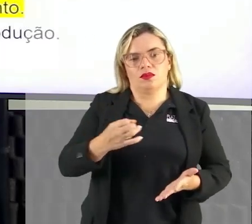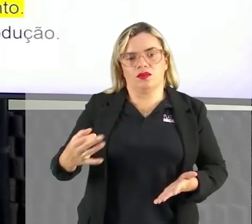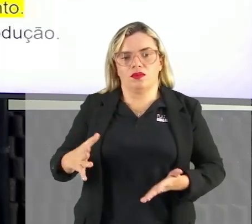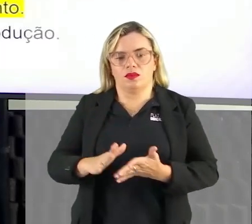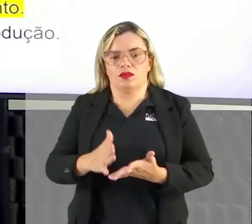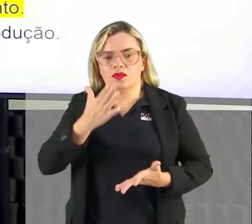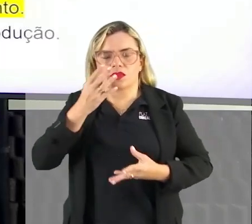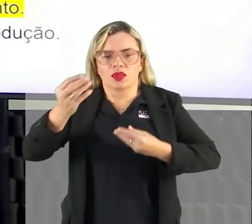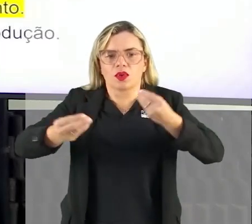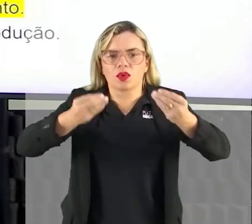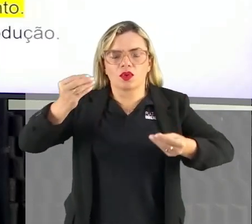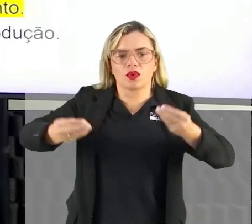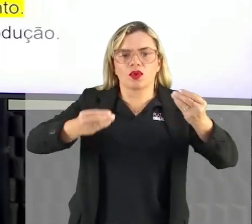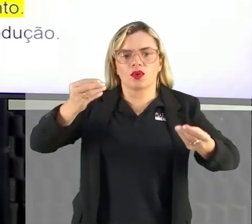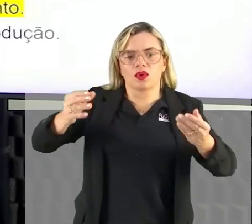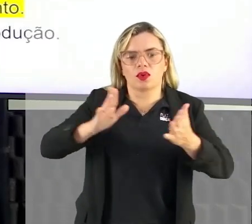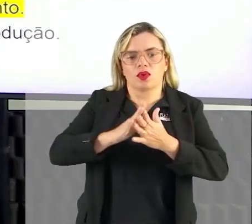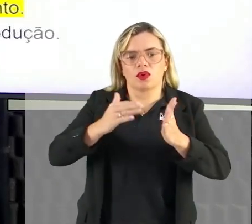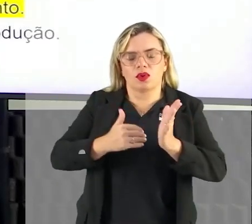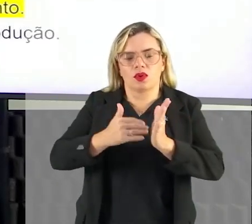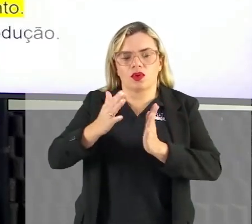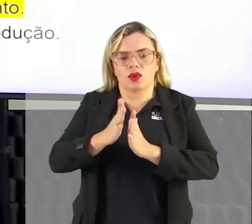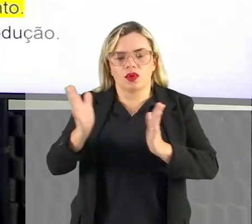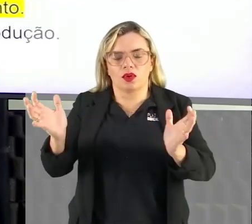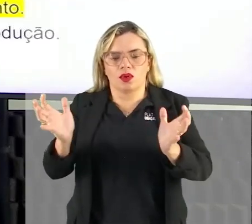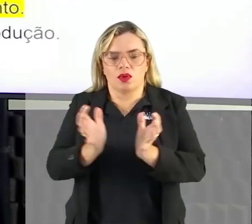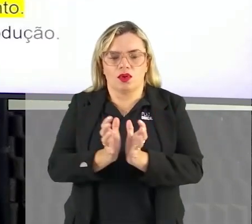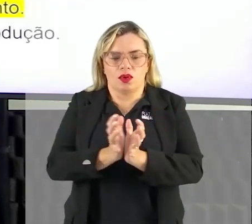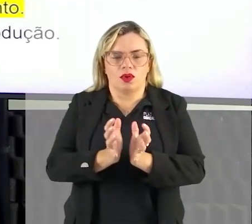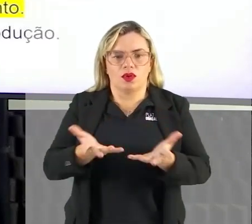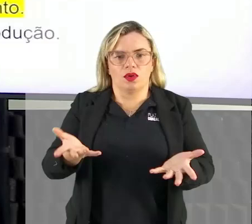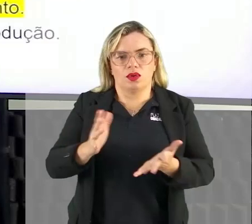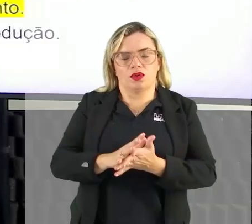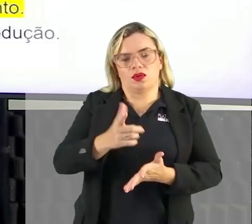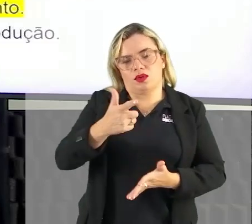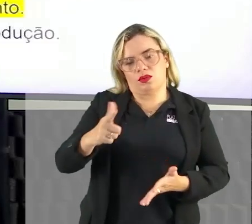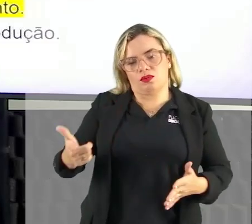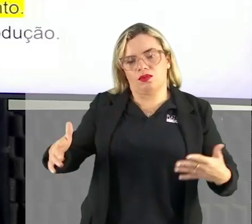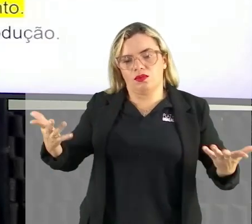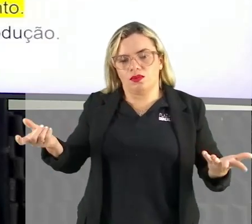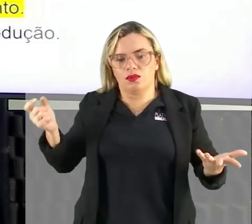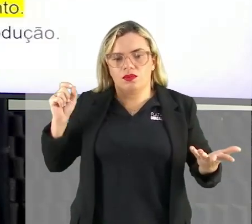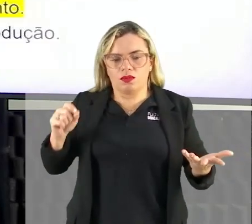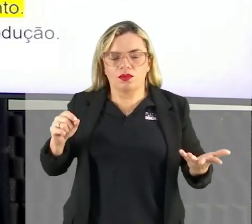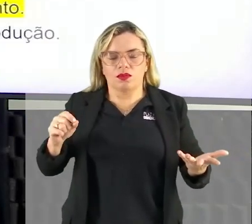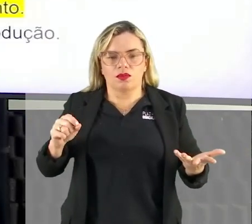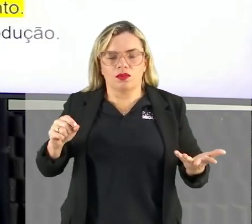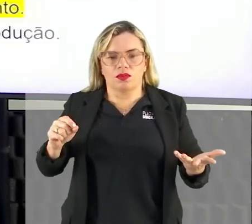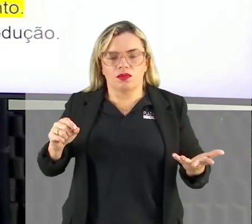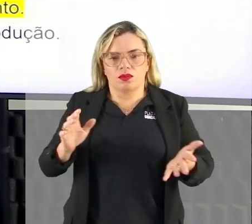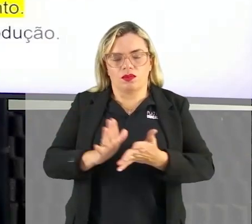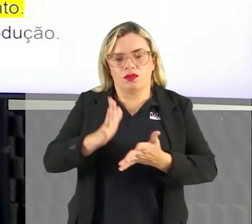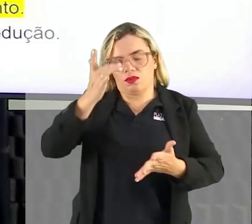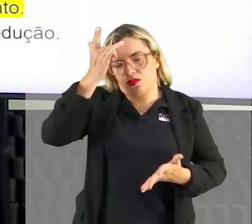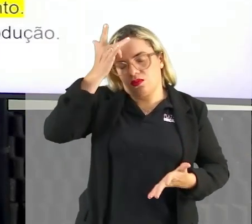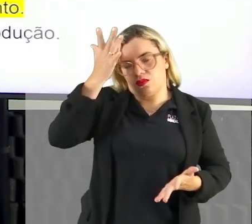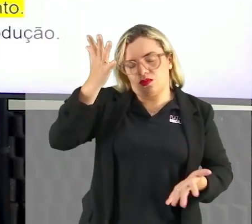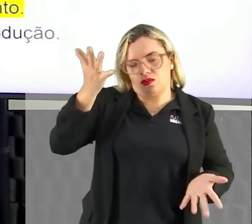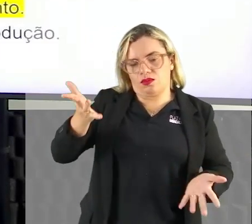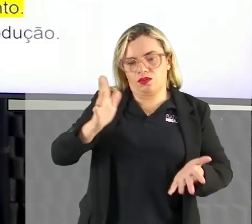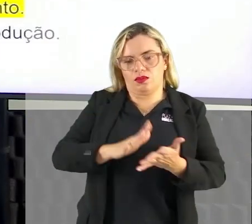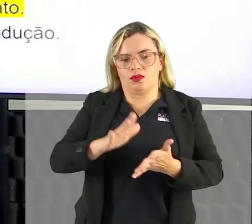que eu vou aumentar a quantidade de colmeias, né? Então não tem como. Isso aqui é muito fácil, de muito